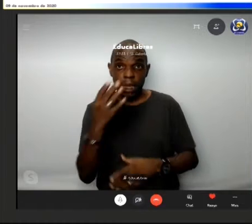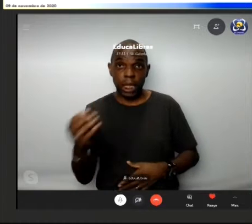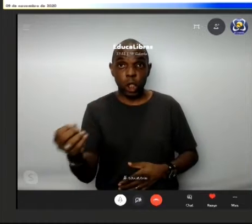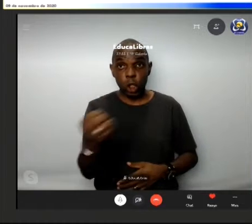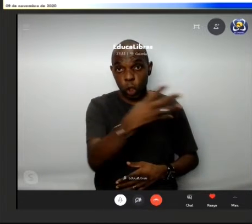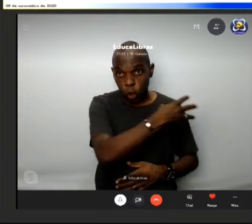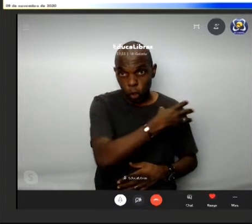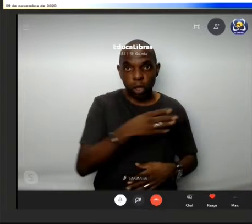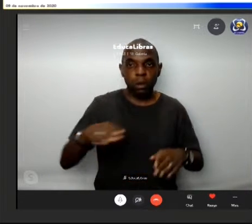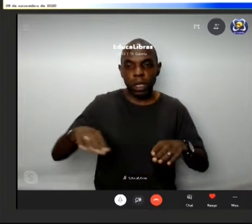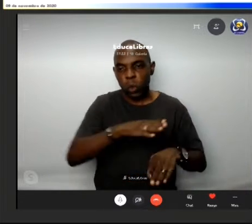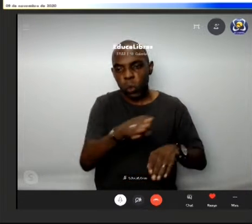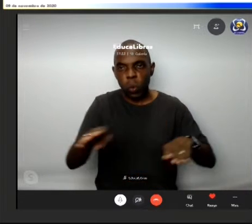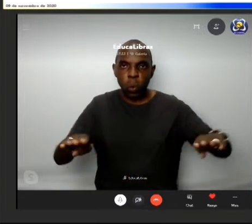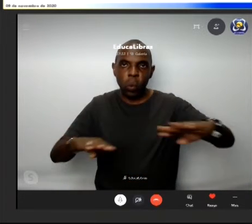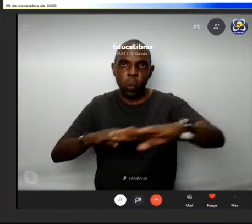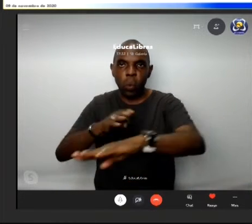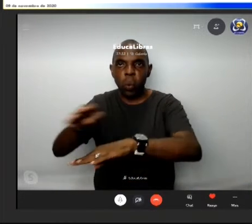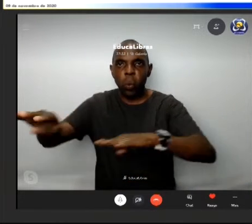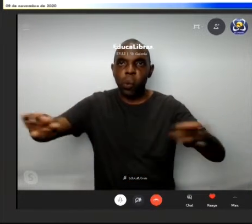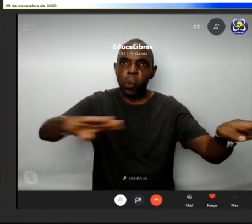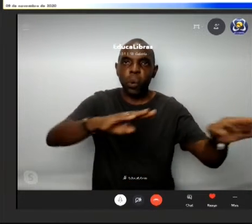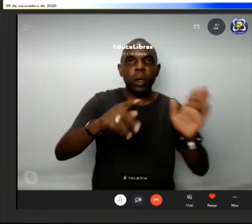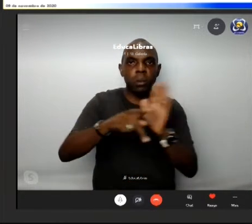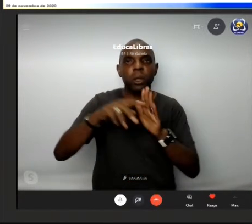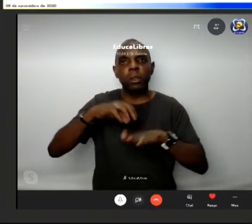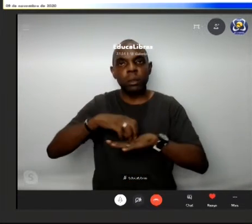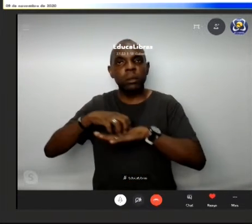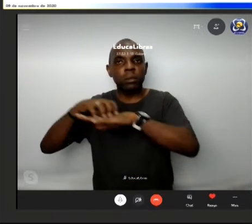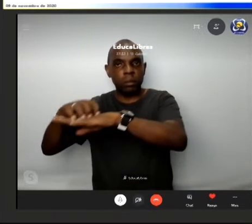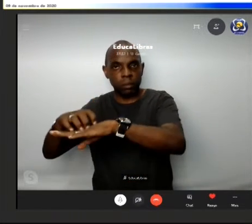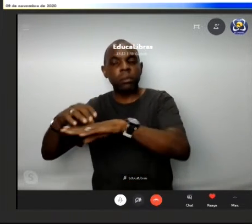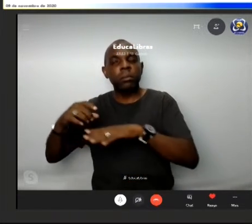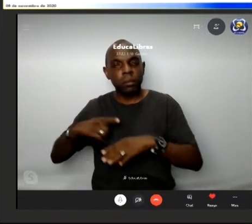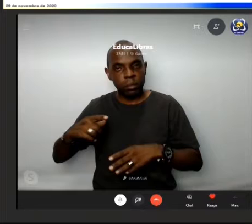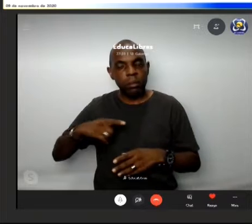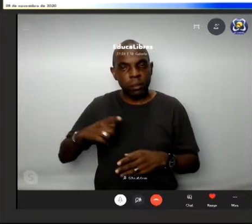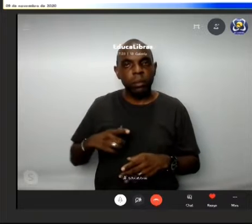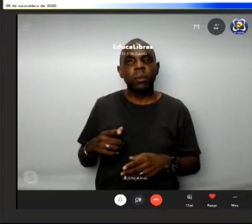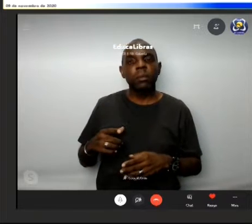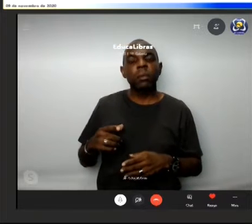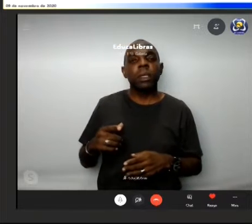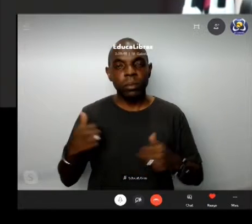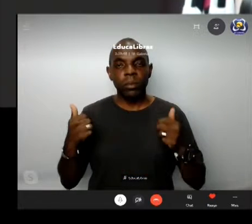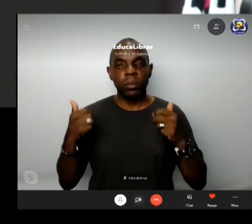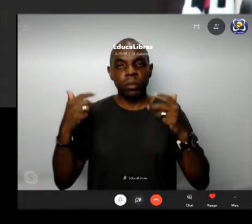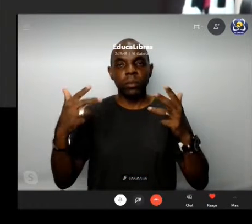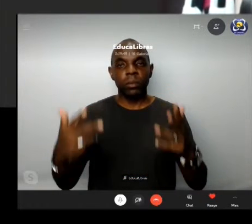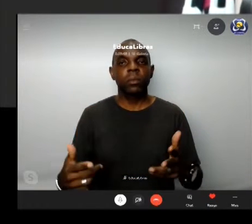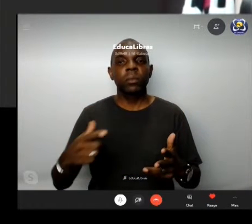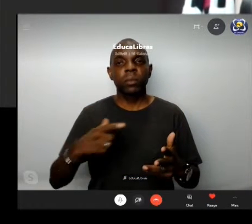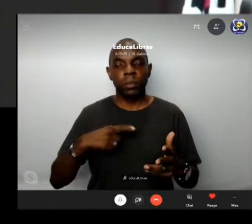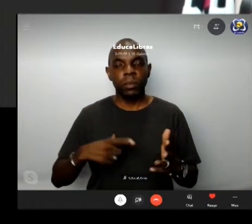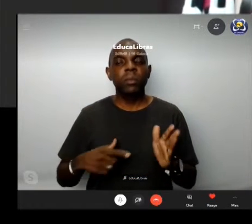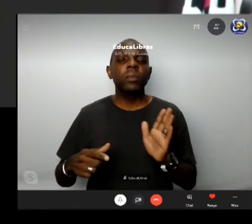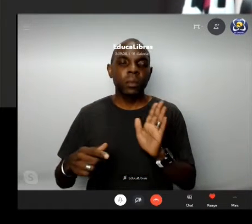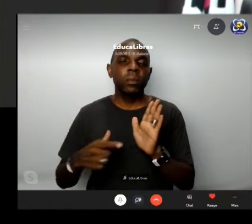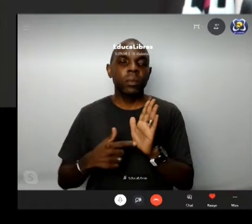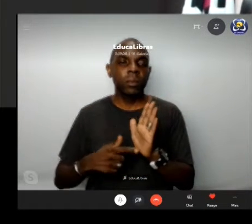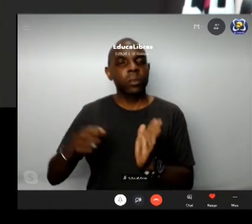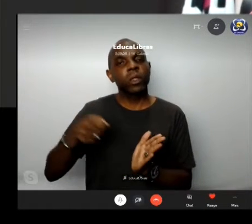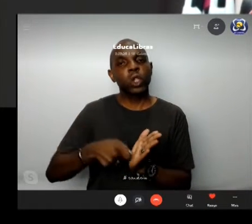do loteamento Vida Nova Botucatu, no distrito de Rubião Júnior. A partir de agora, a antiga Rua